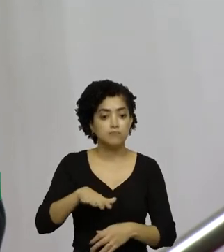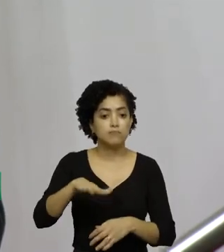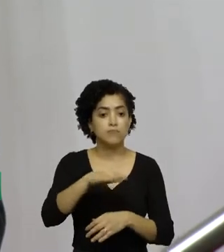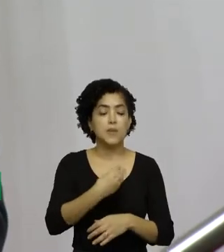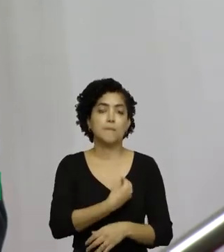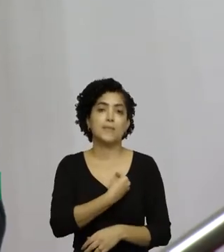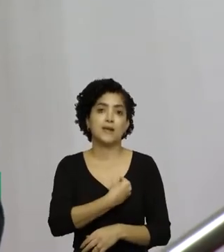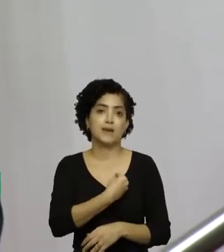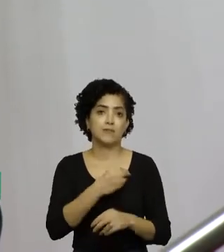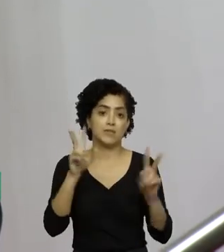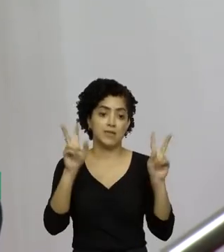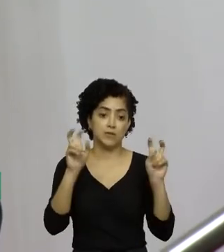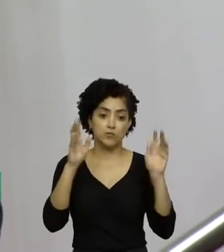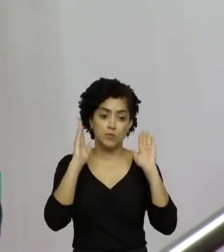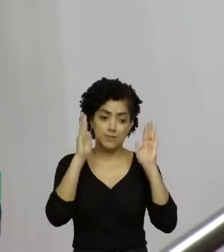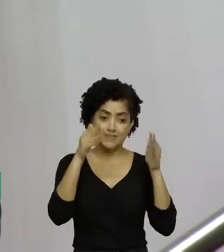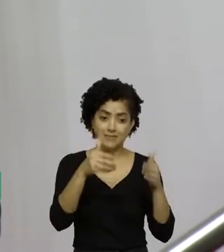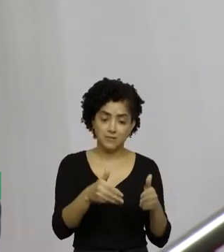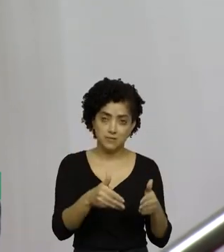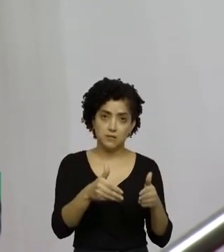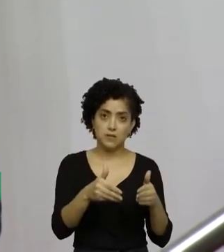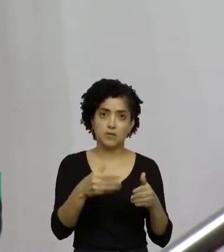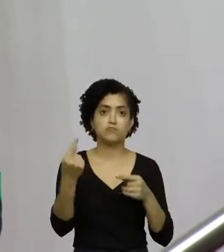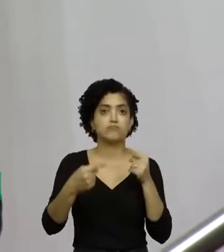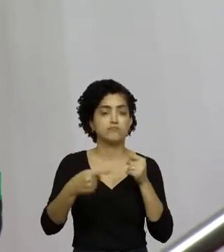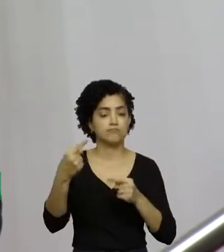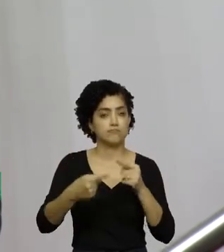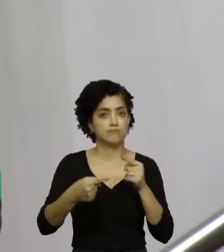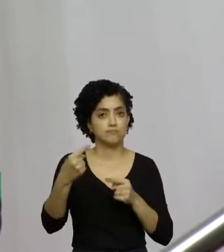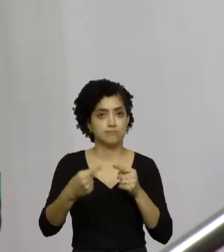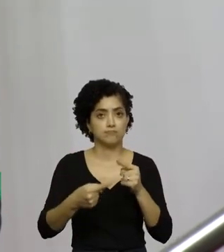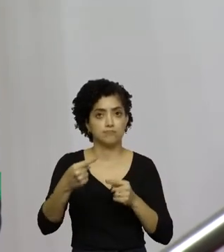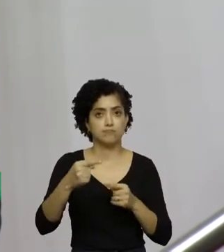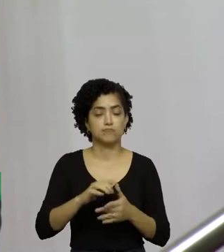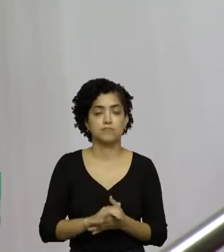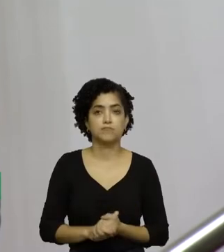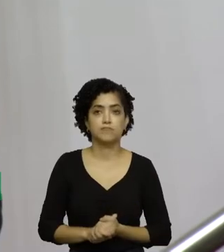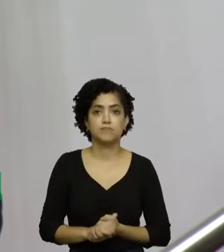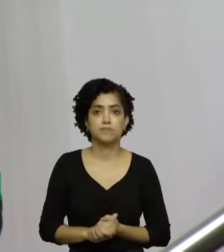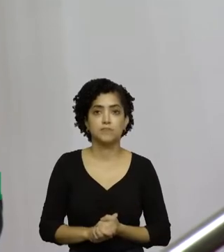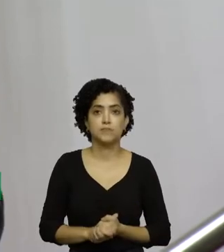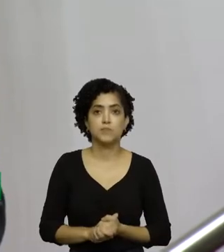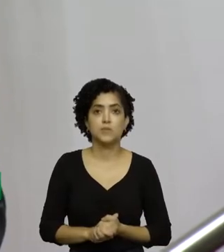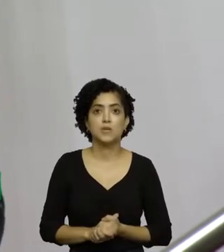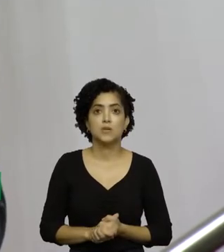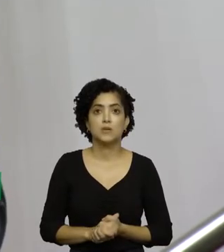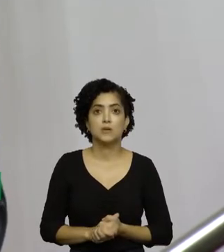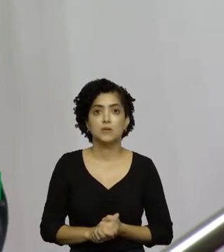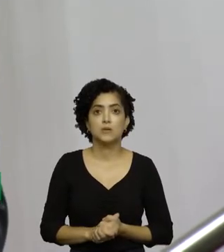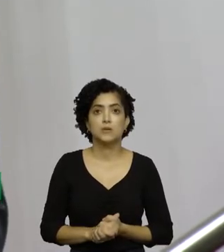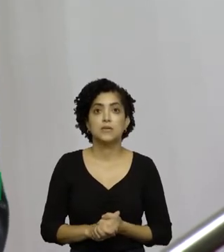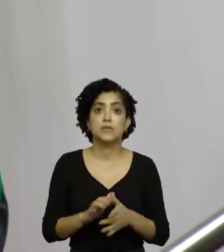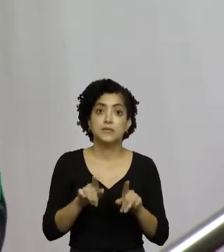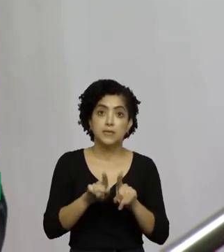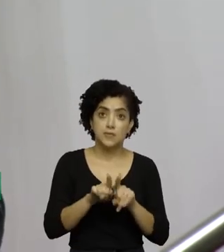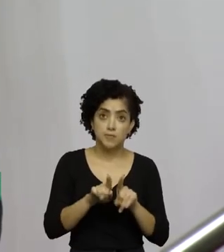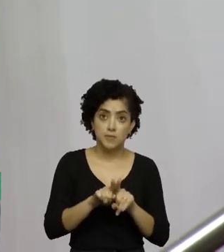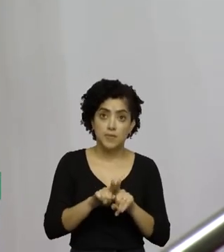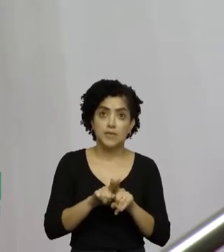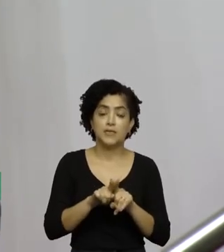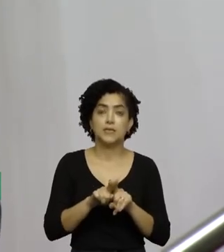tema central do debate e da discussão. E, junto com isto, envolvem-se